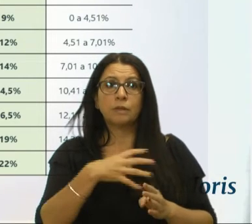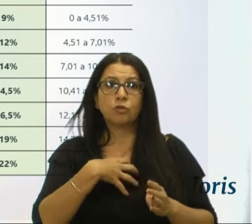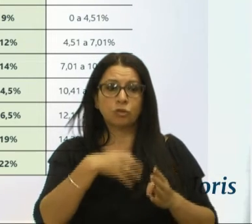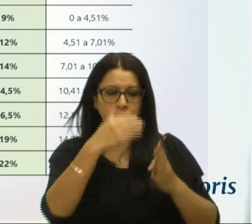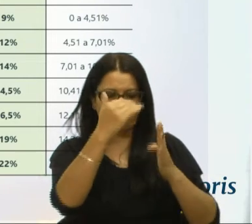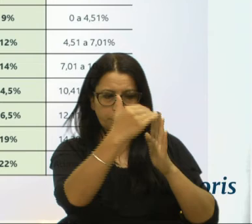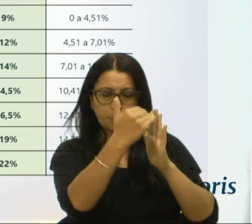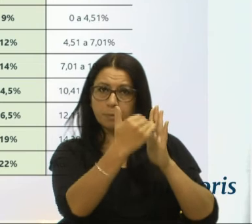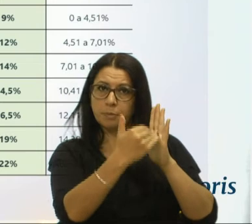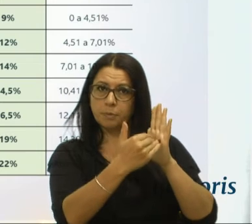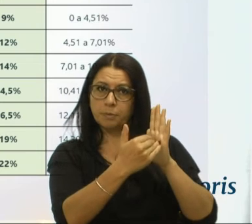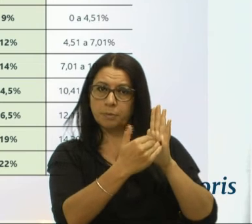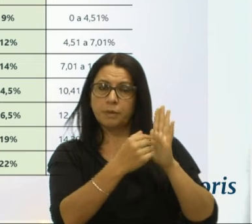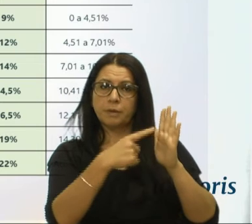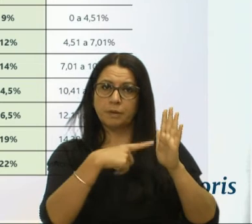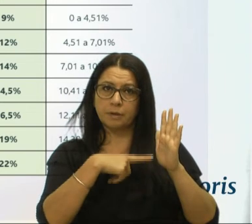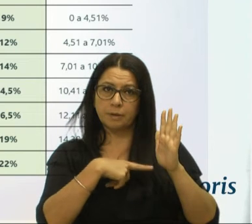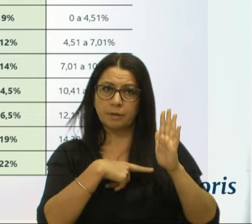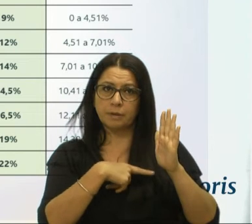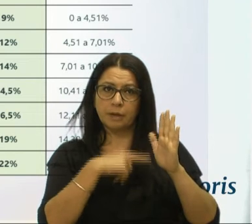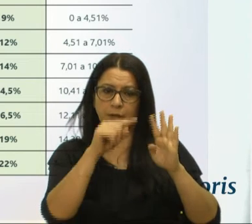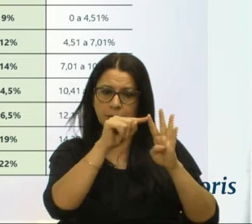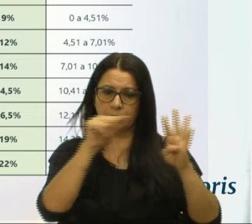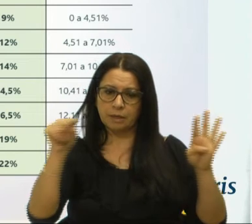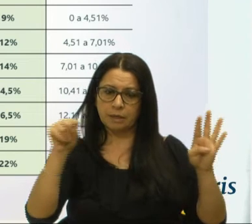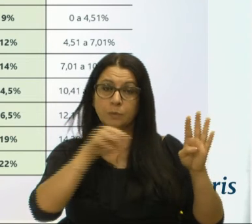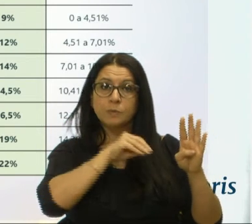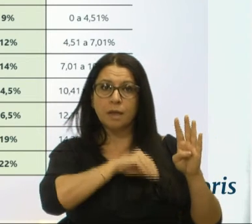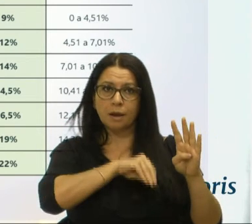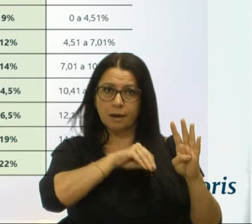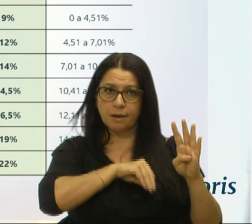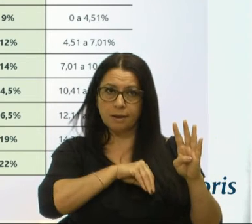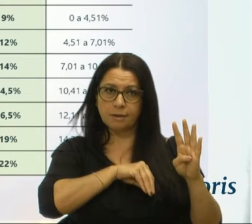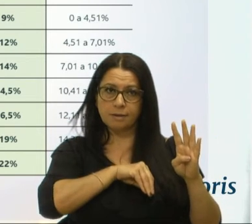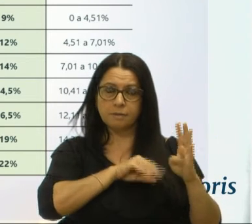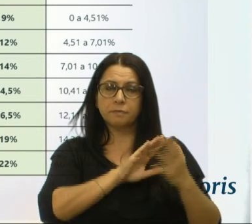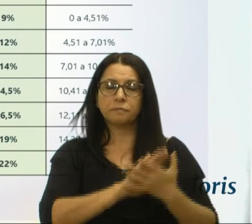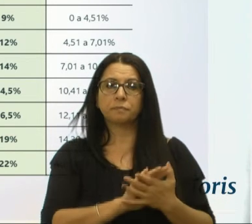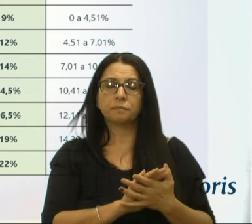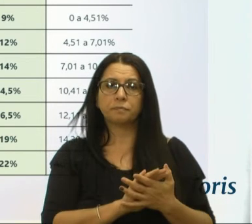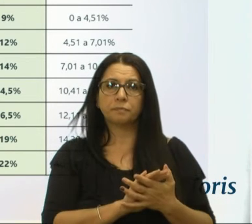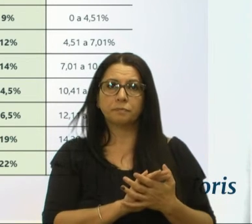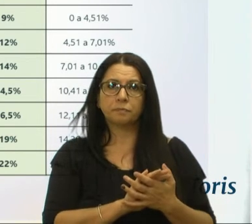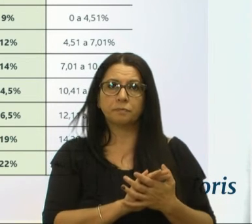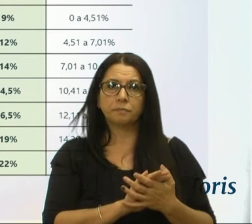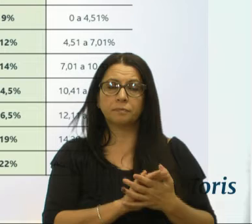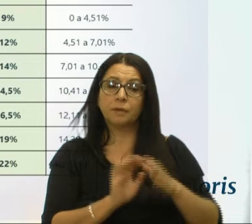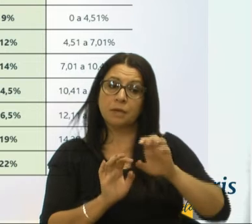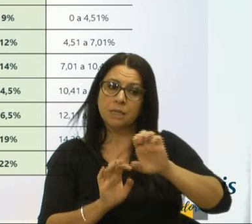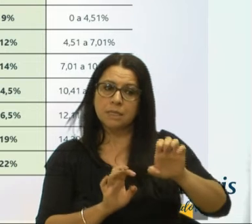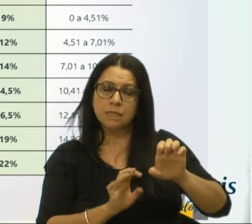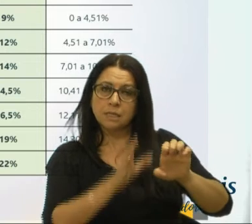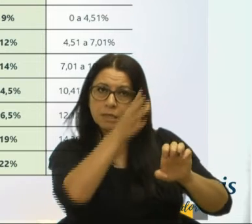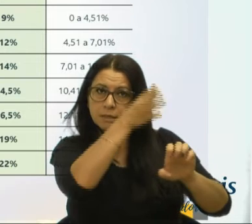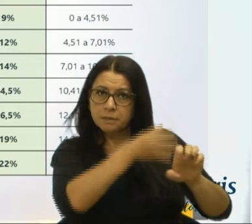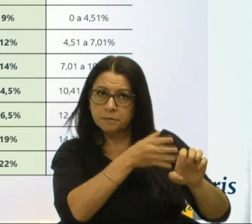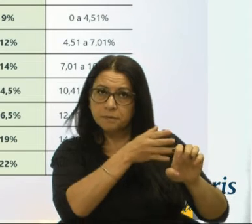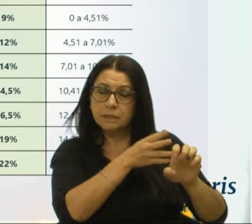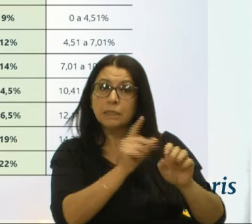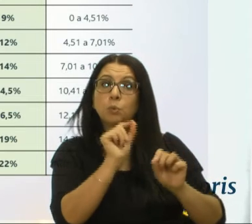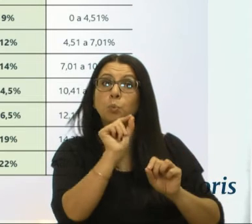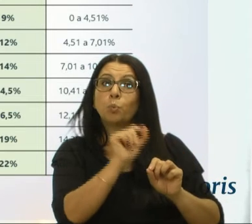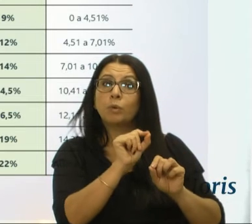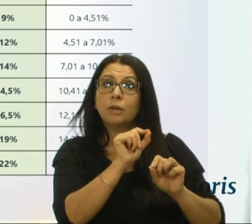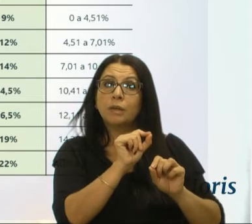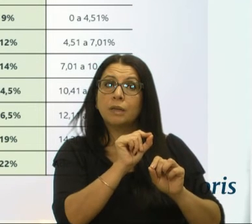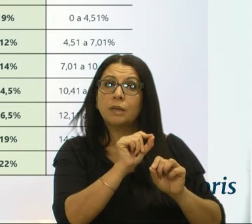forma: tem as faixas salariais bem à esquerda, tem o que era